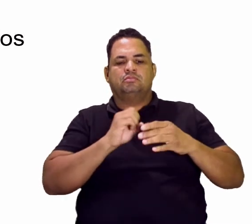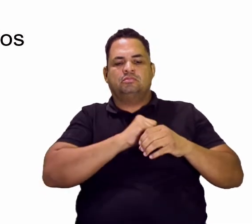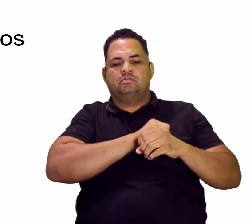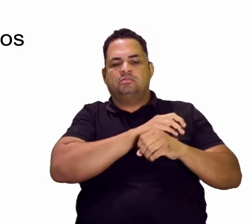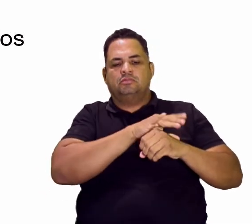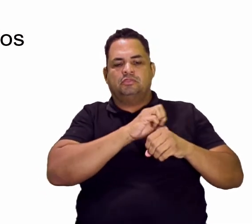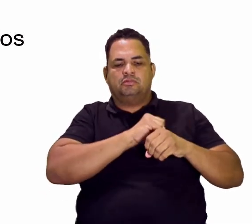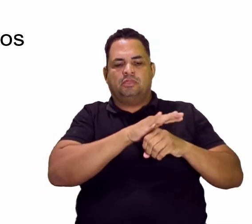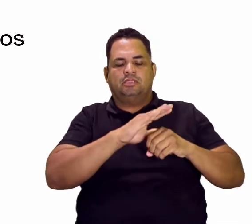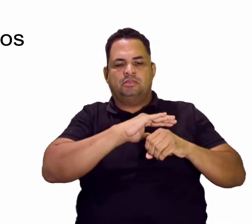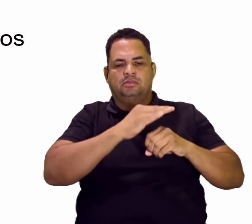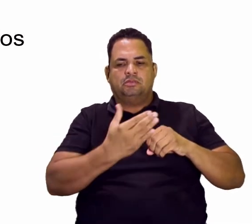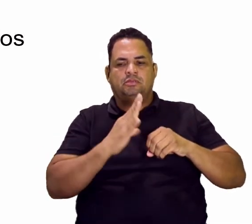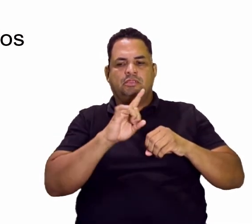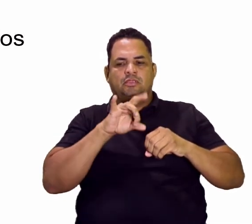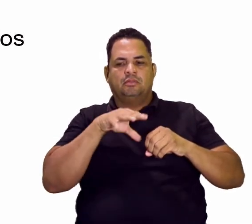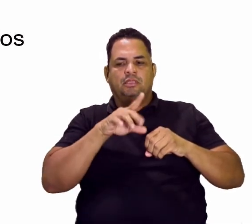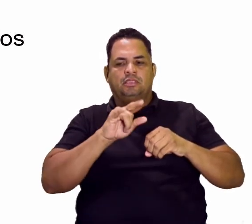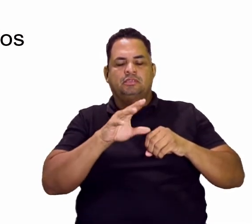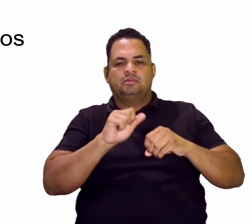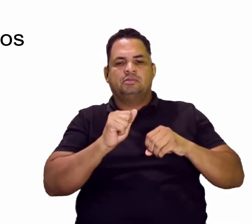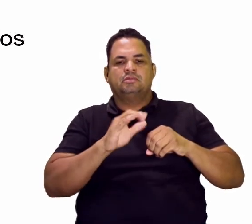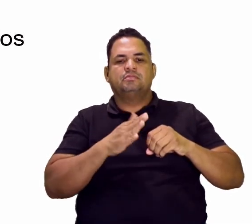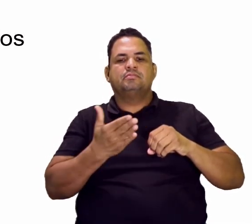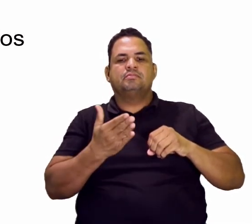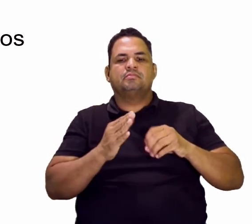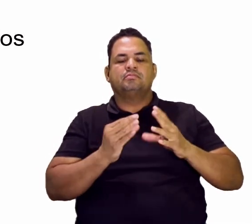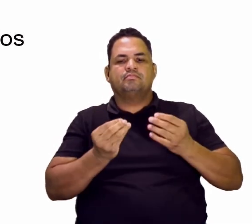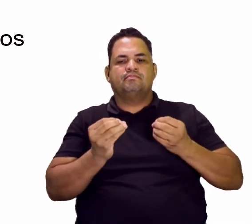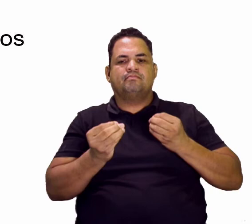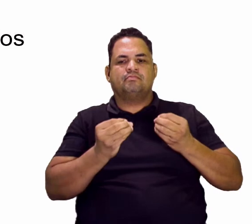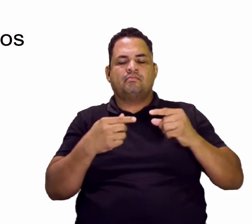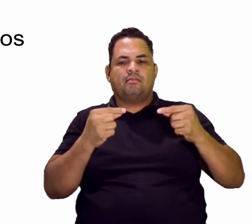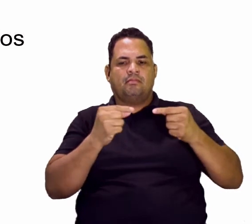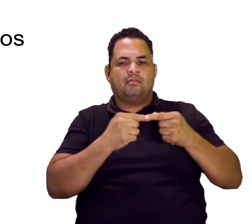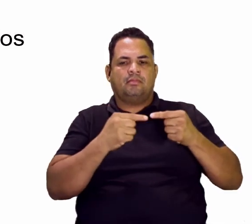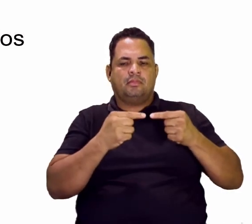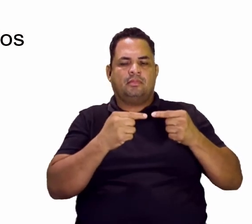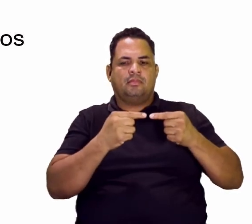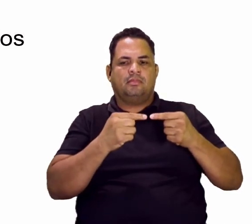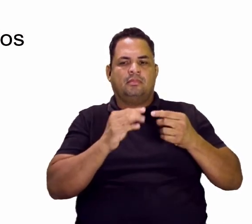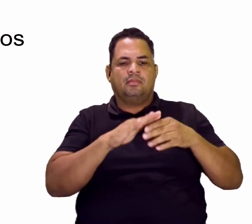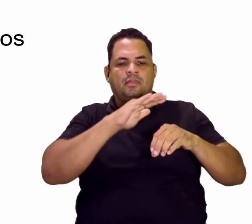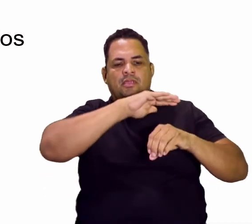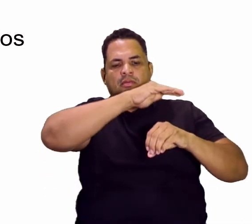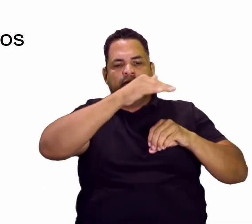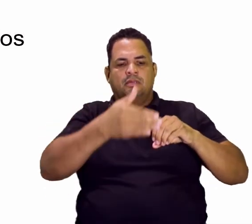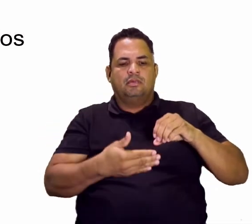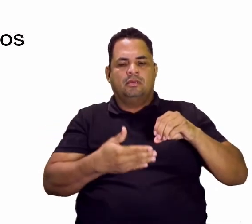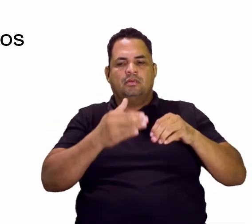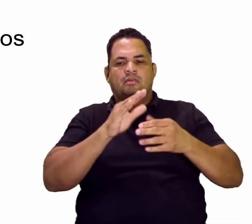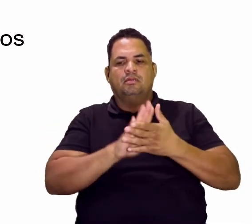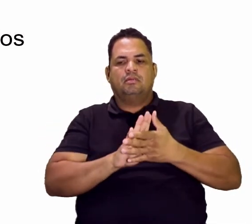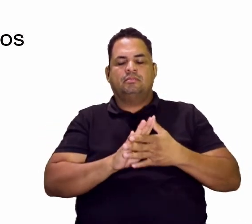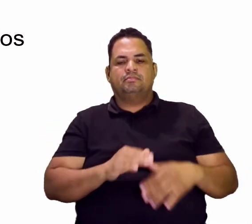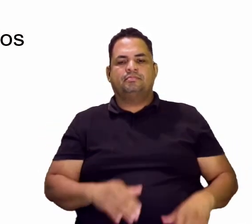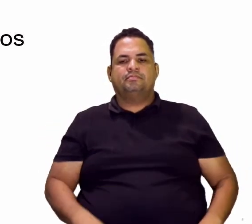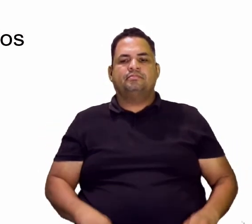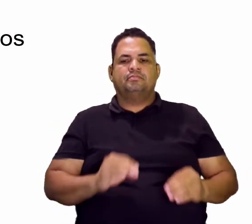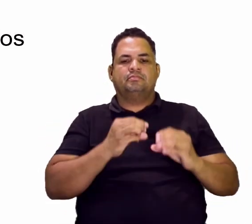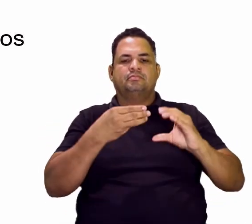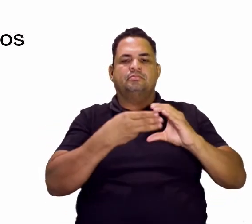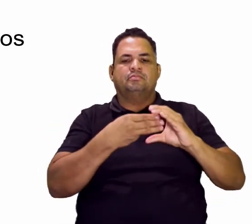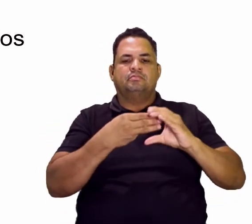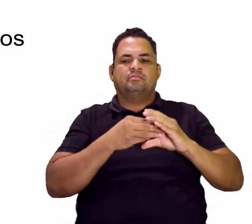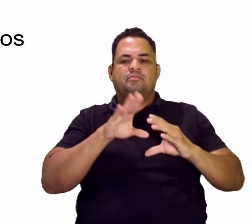no citoplasma, ou vai estar ligado, associado à parede do retículo endoplasmático nas